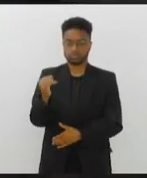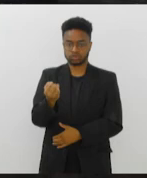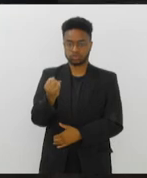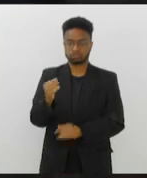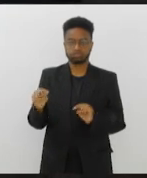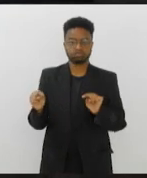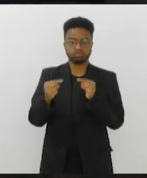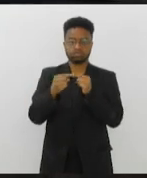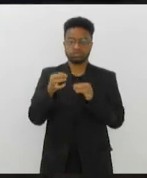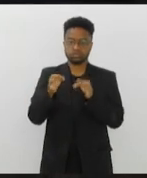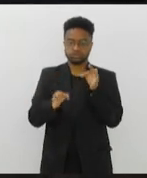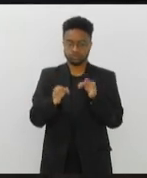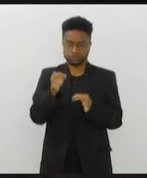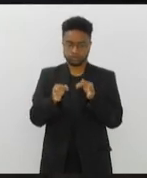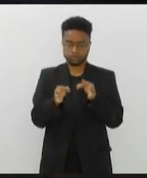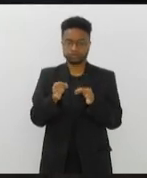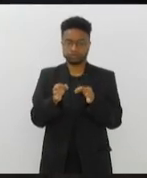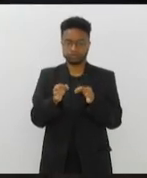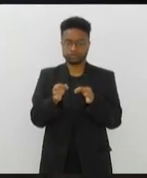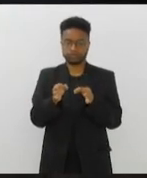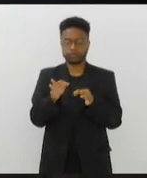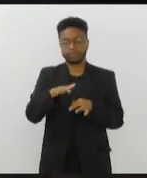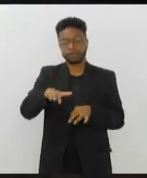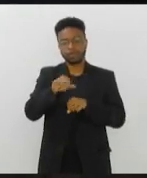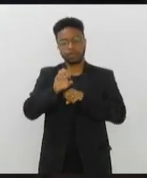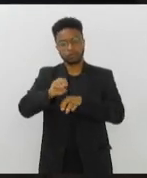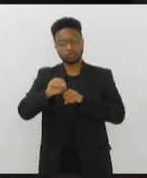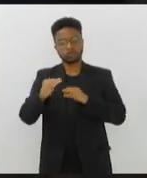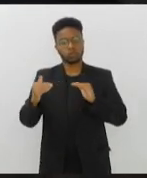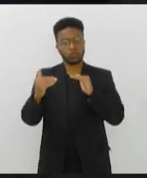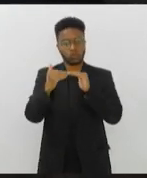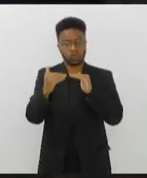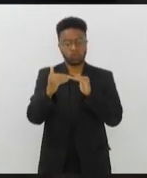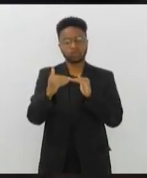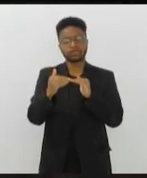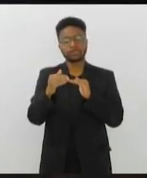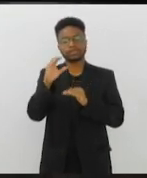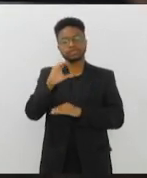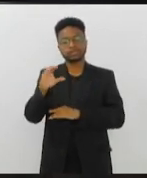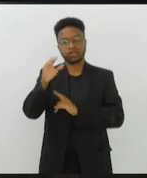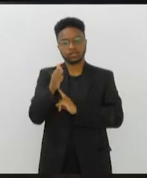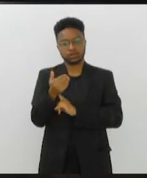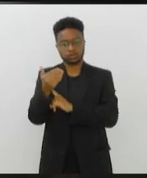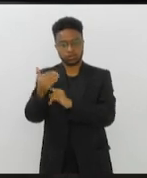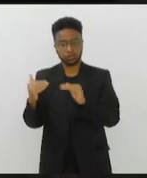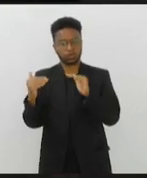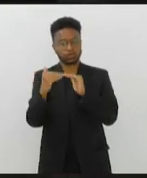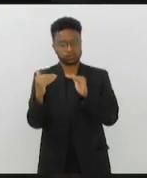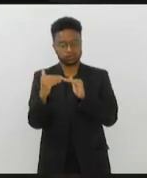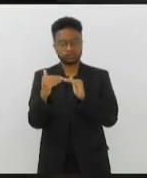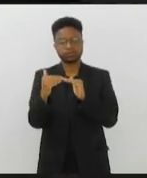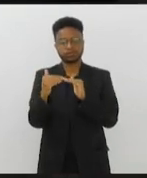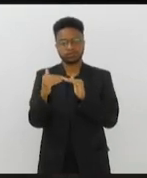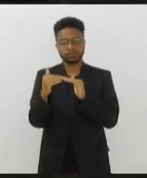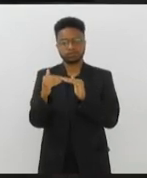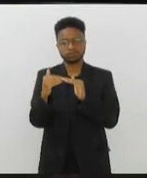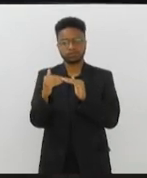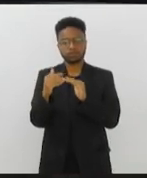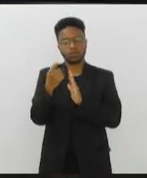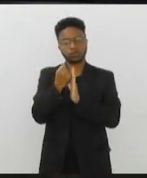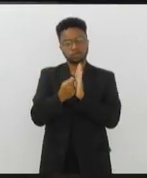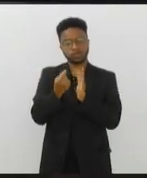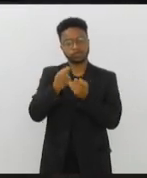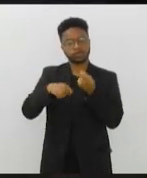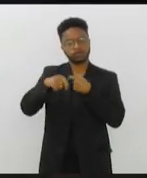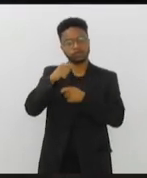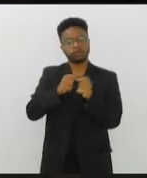pela juridicidade, de Educação favorável com emendas, Ciência e Tecnologia favorável com emenda, Orçamento,